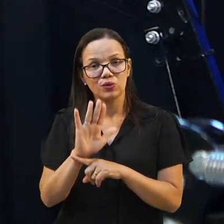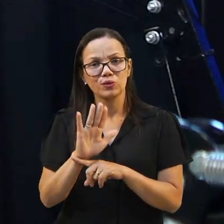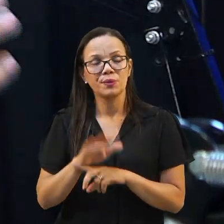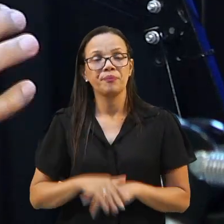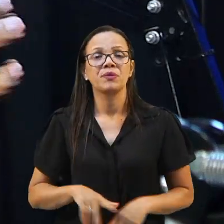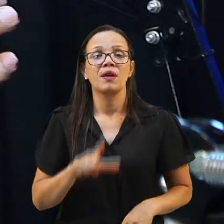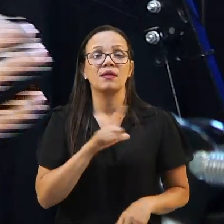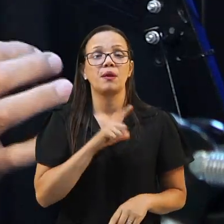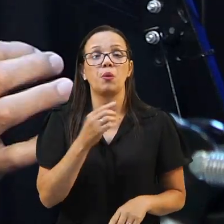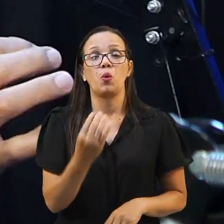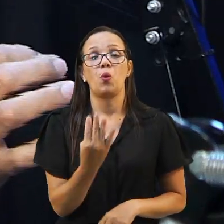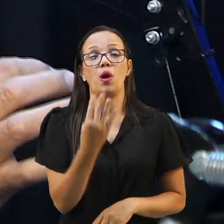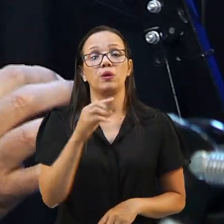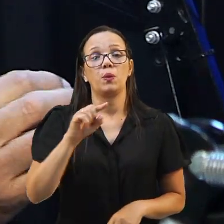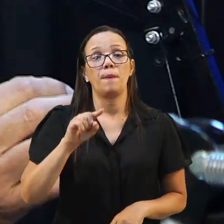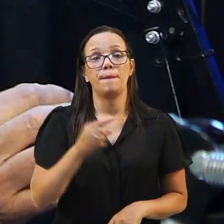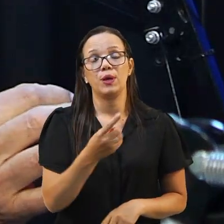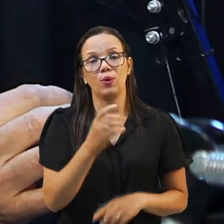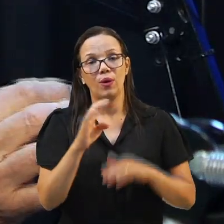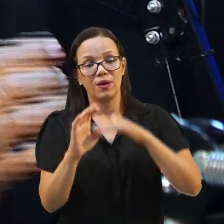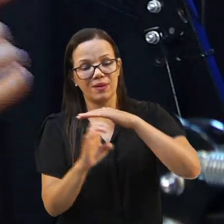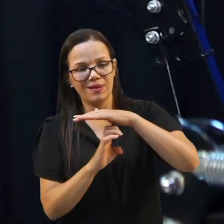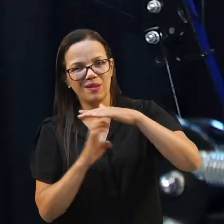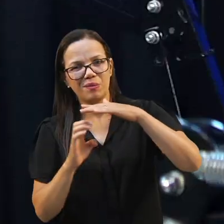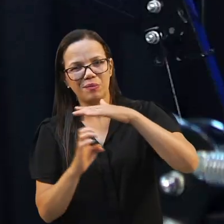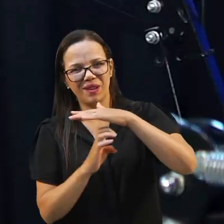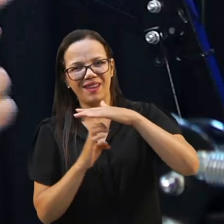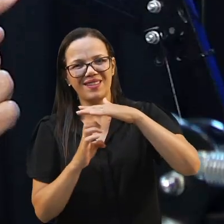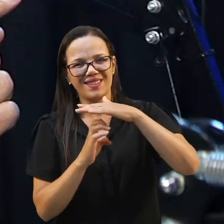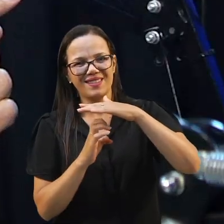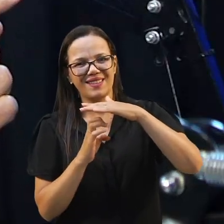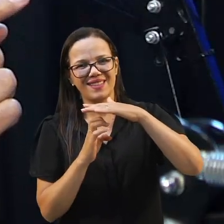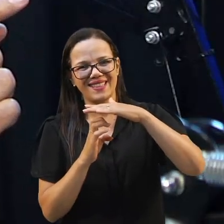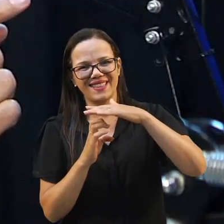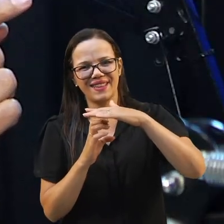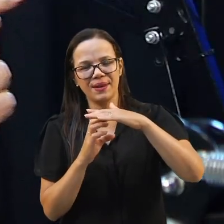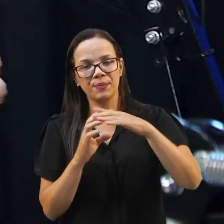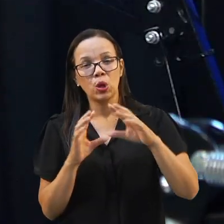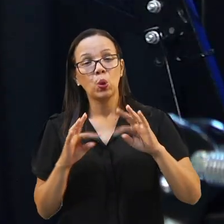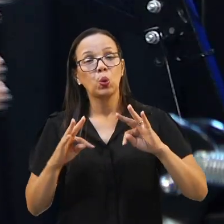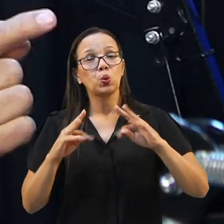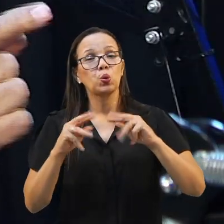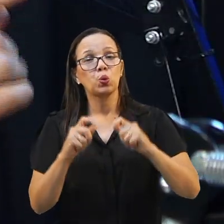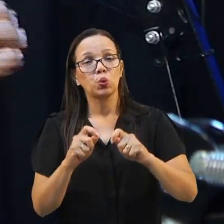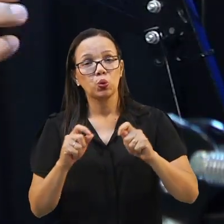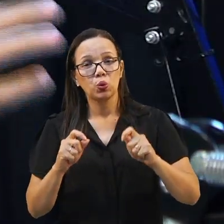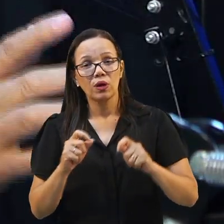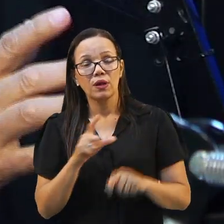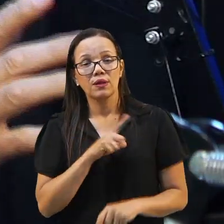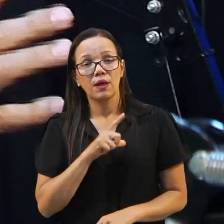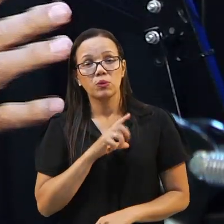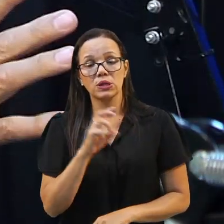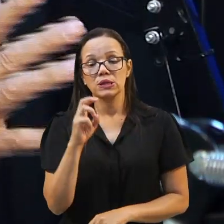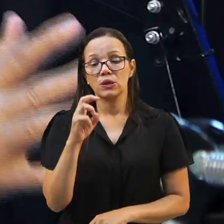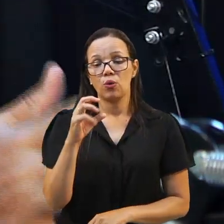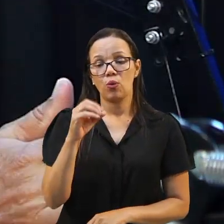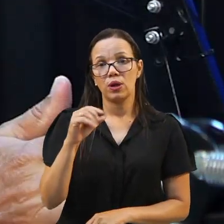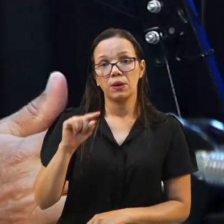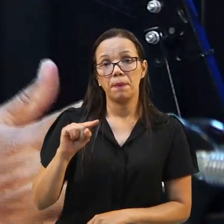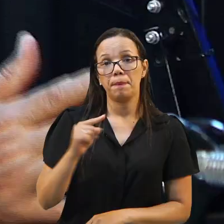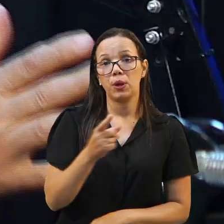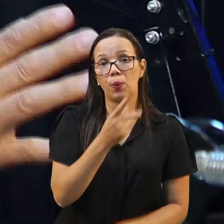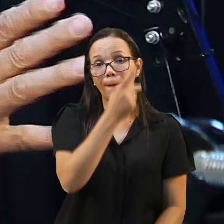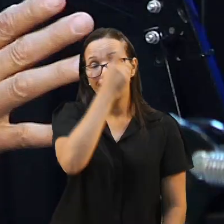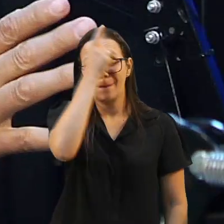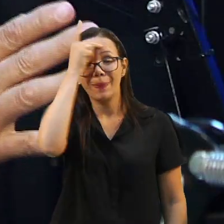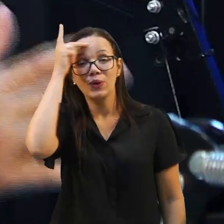temos 4.500 empresas. Desse total, nós temos 50 mil